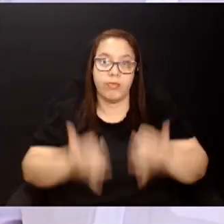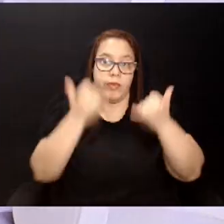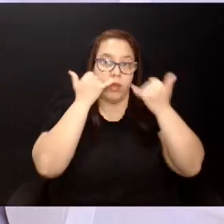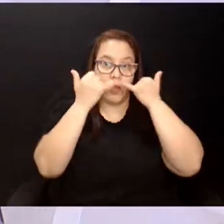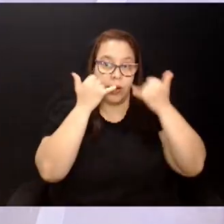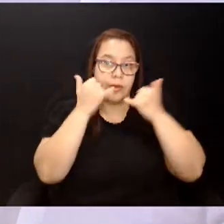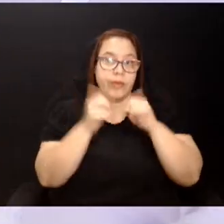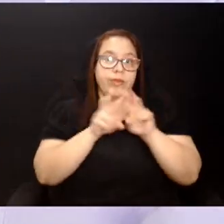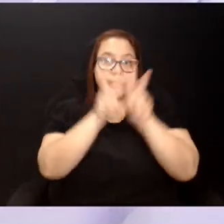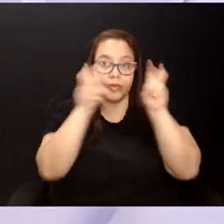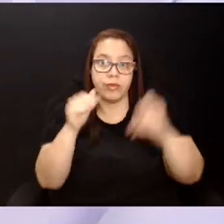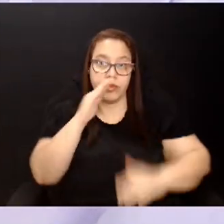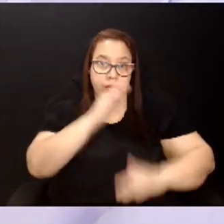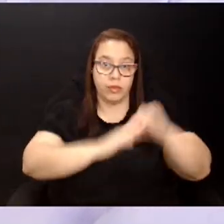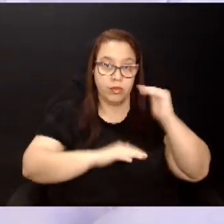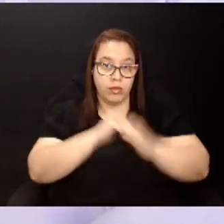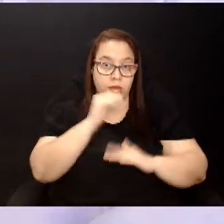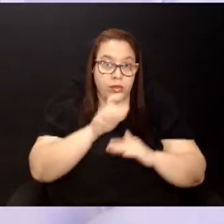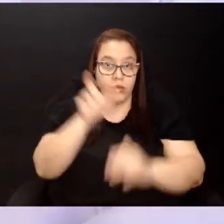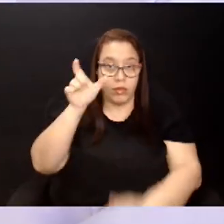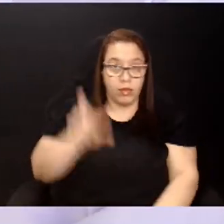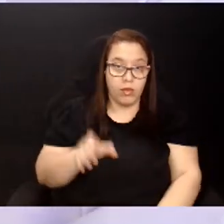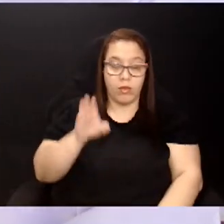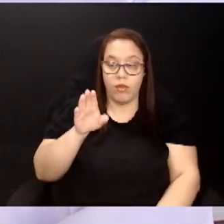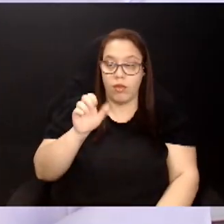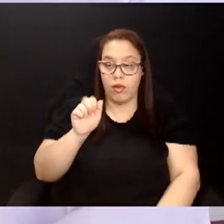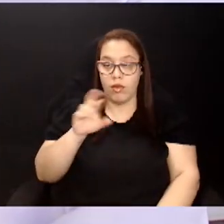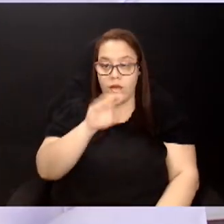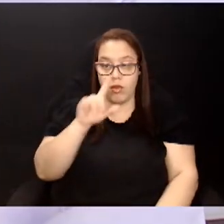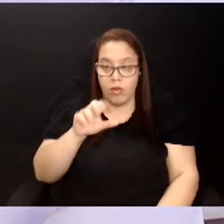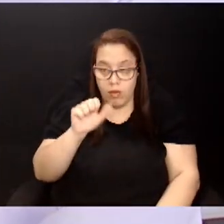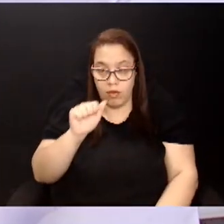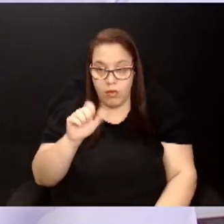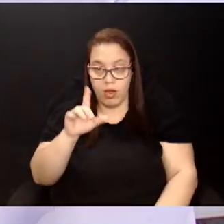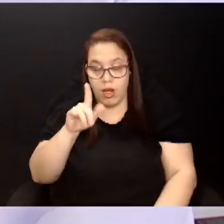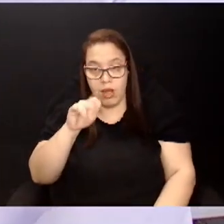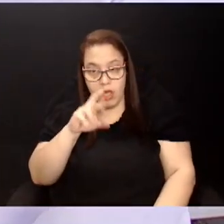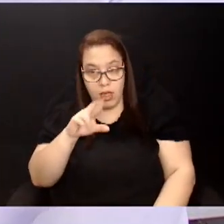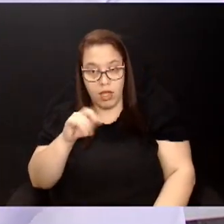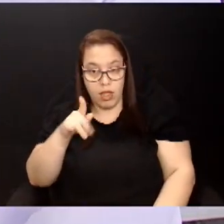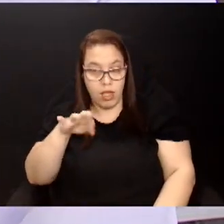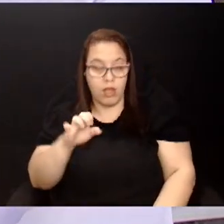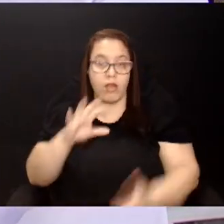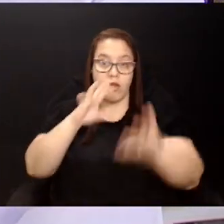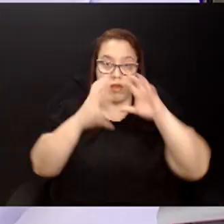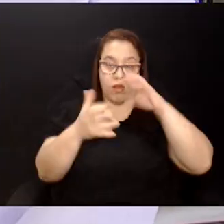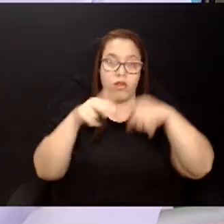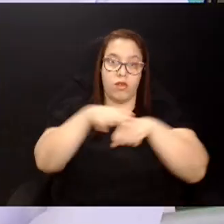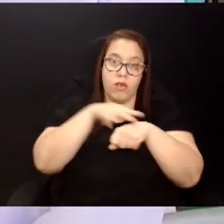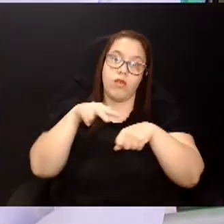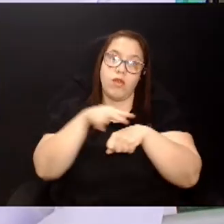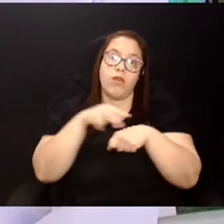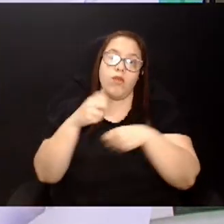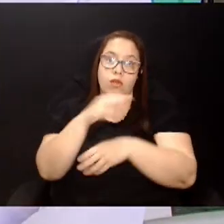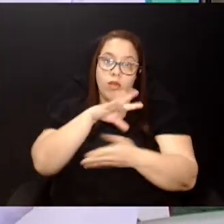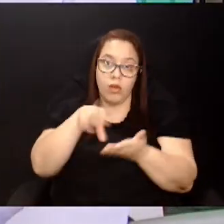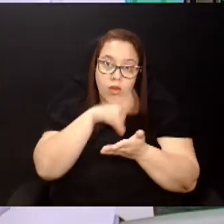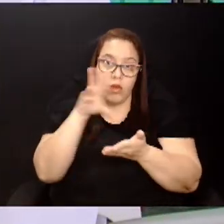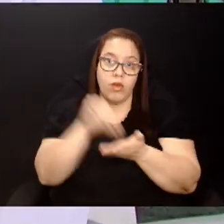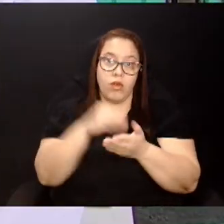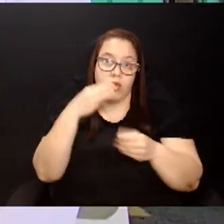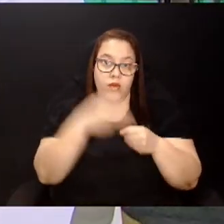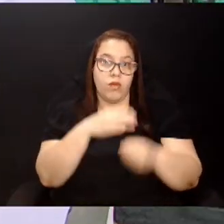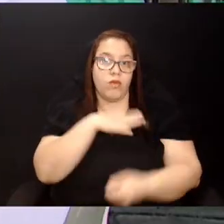esse serviço é ele, Braz Adegas Júnior, ele que é secretário do Clima, Meio Ambiente e Sustentabilidade do município de